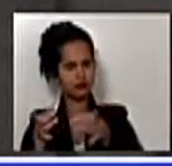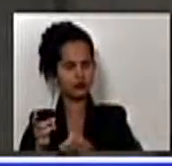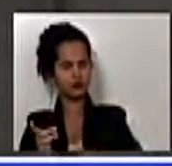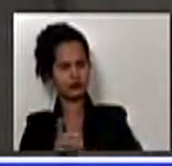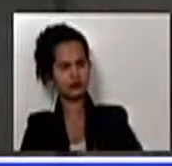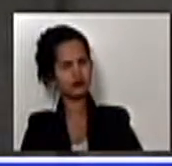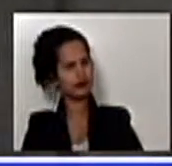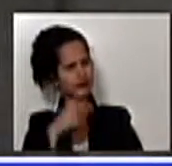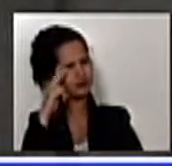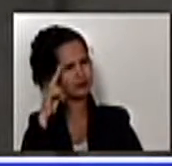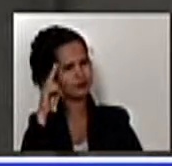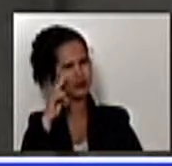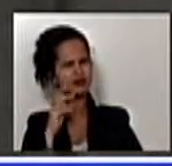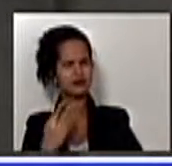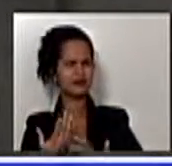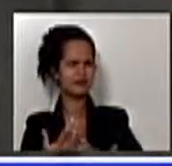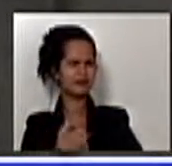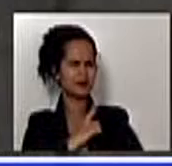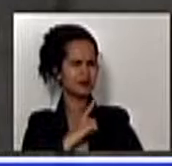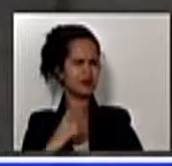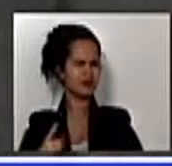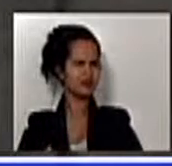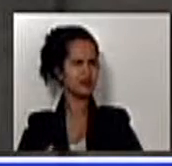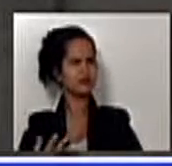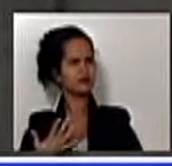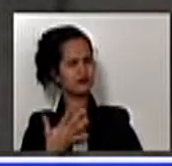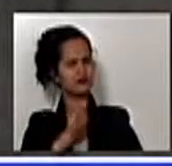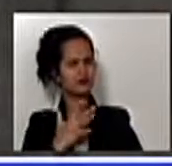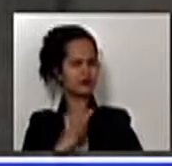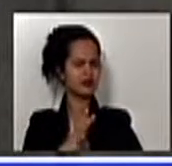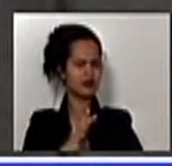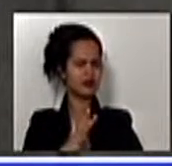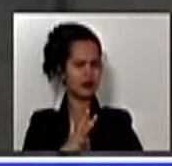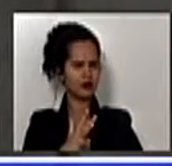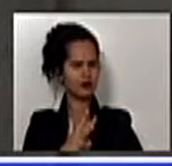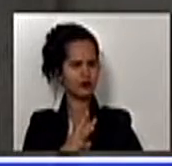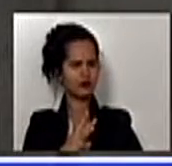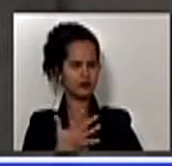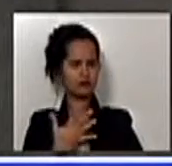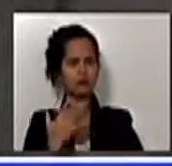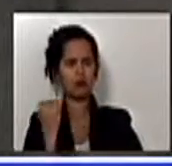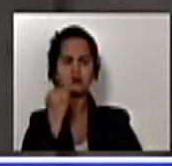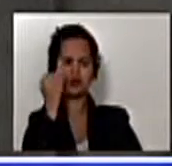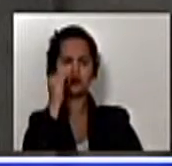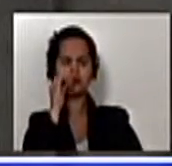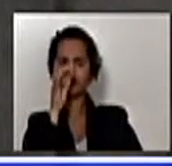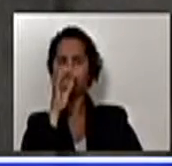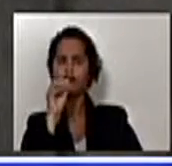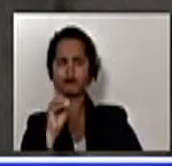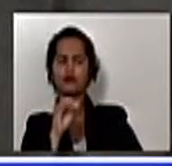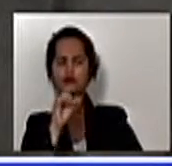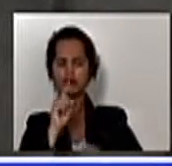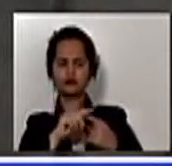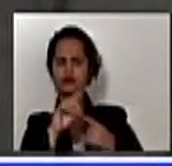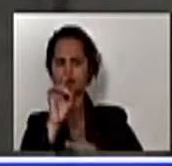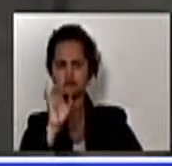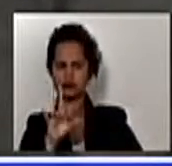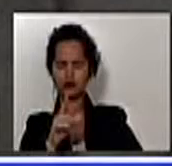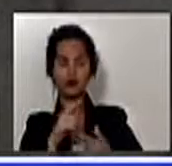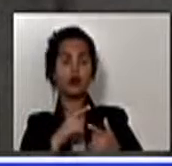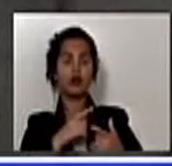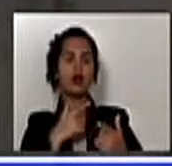Que eu me lembre, deputado, a gente de mais significativo foi isso. A gente tem um problema no setor